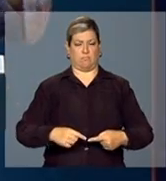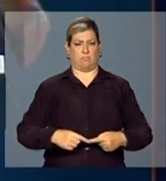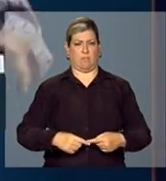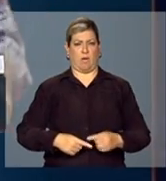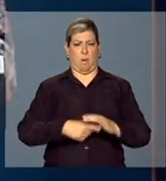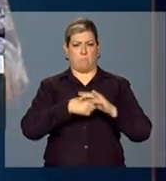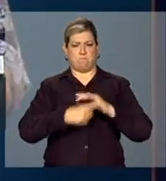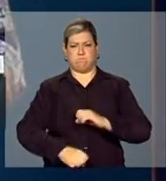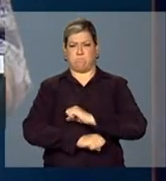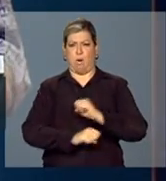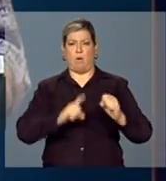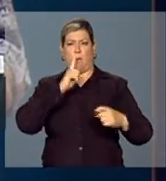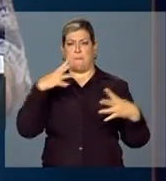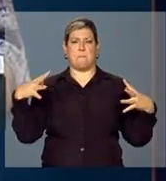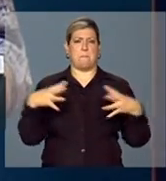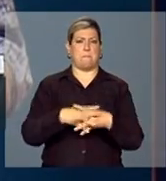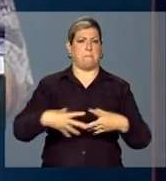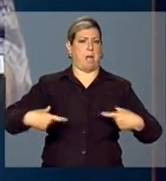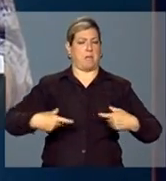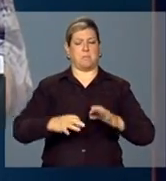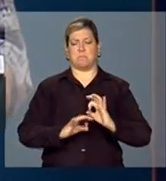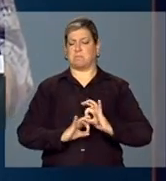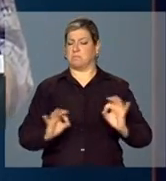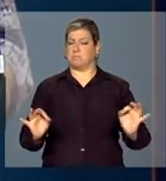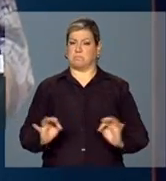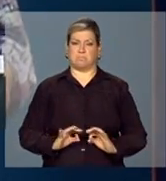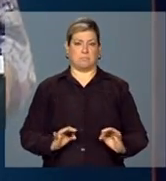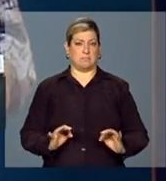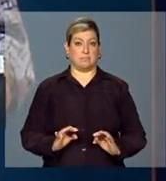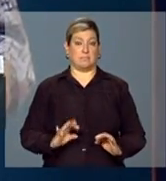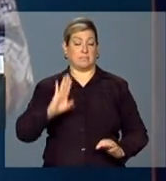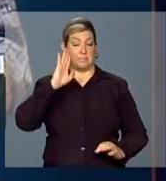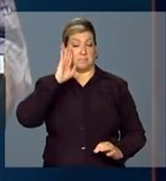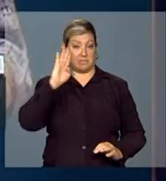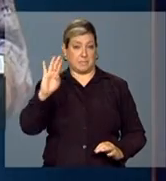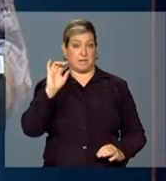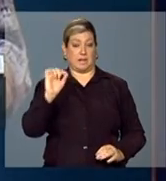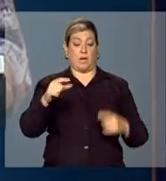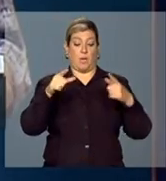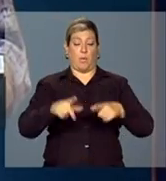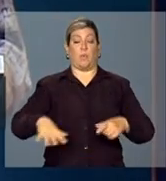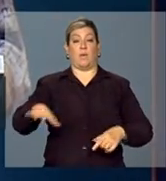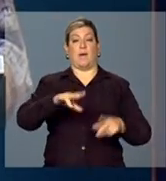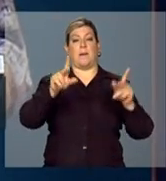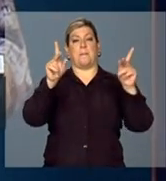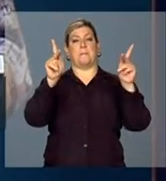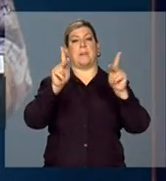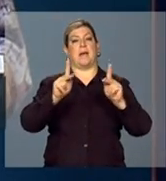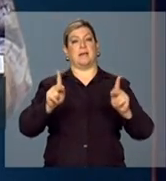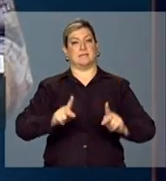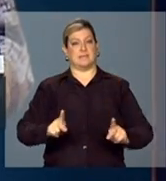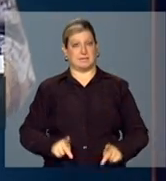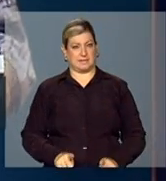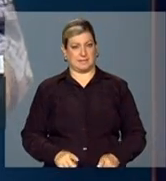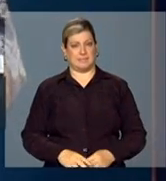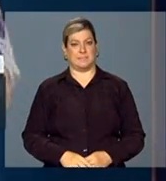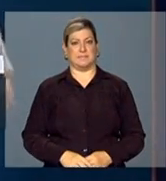tem conflitos e, sobretudo, uma região pacífica.